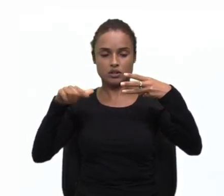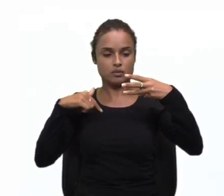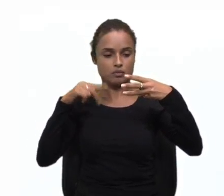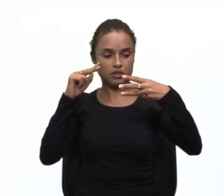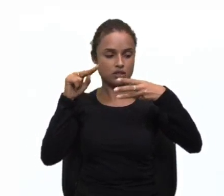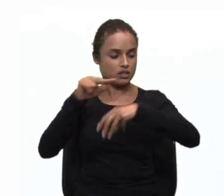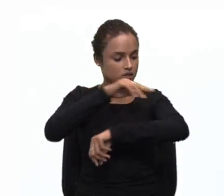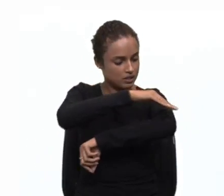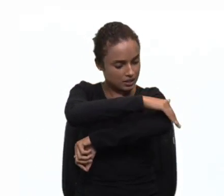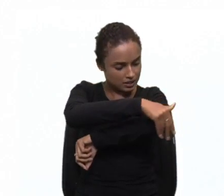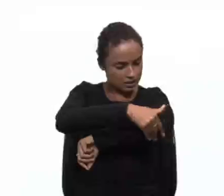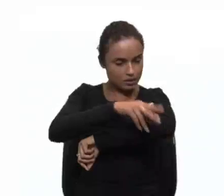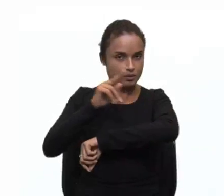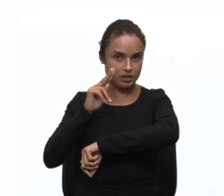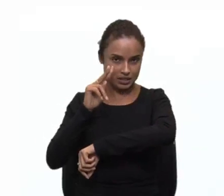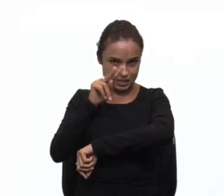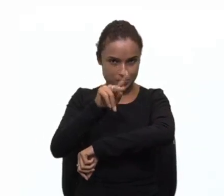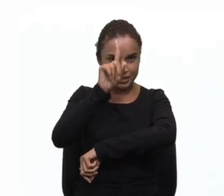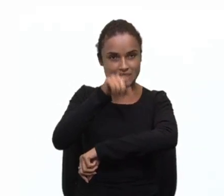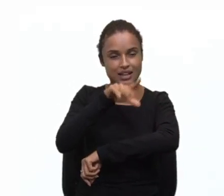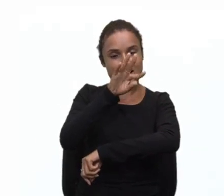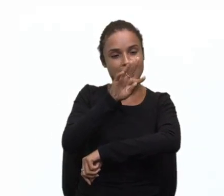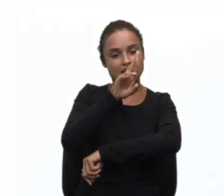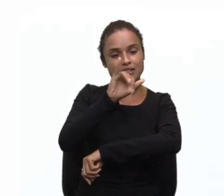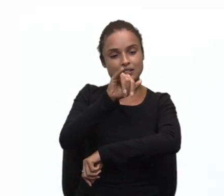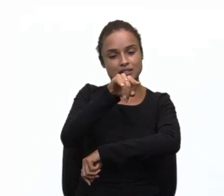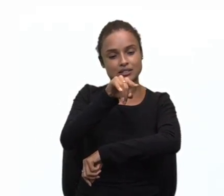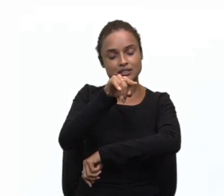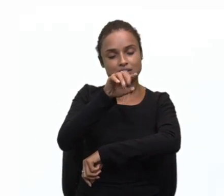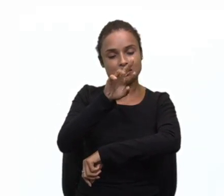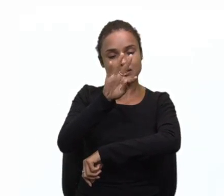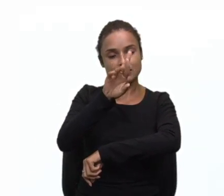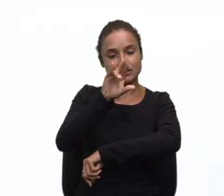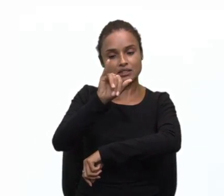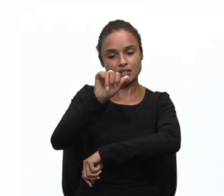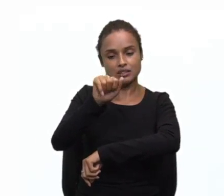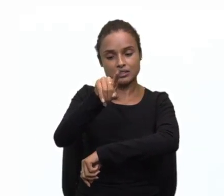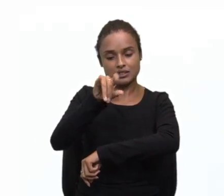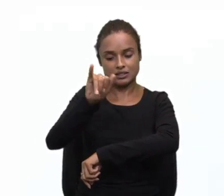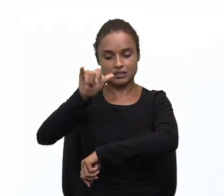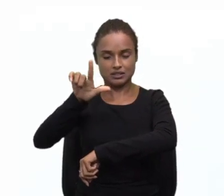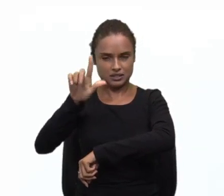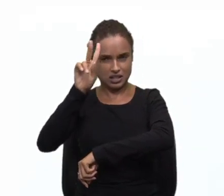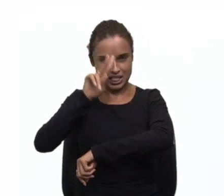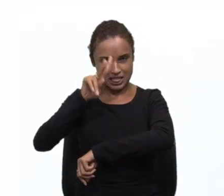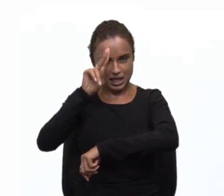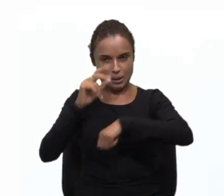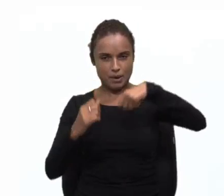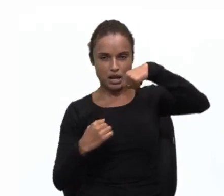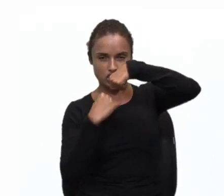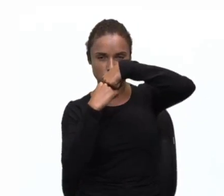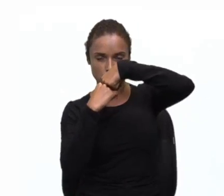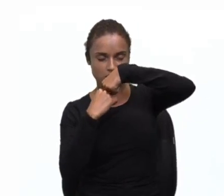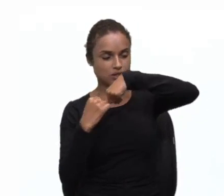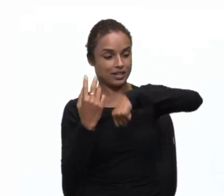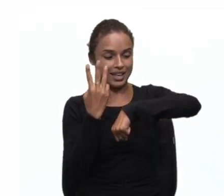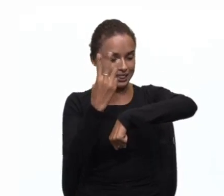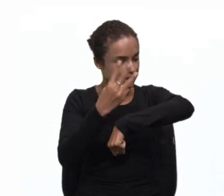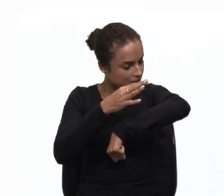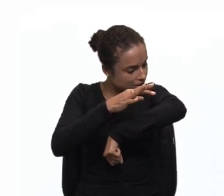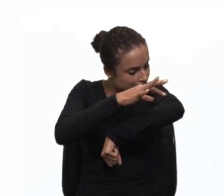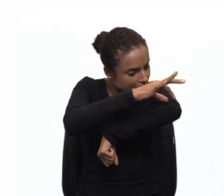por 3 tipos de articulação, tá? E a articulação do símbolo pélvico e do quadril, eu tenho que lembrar da